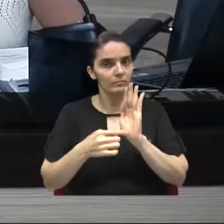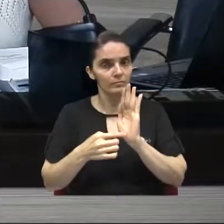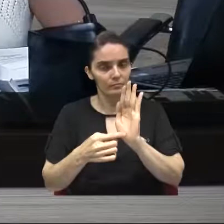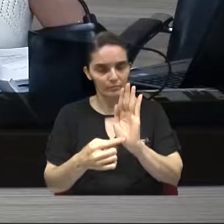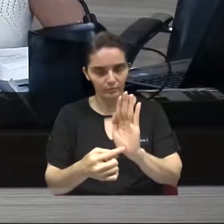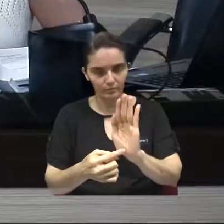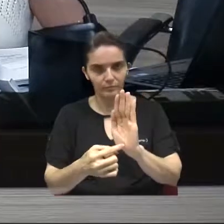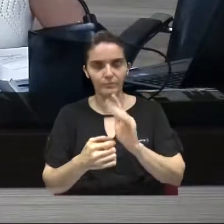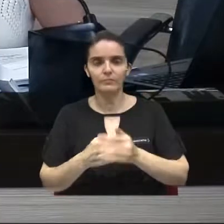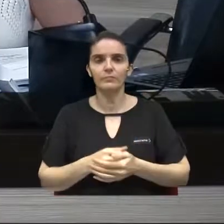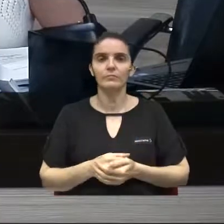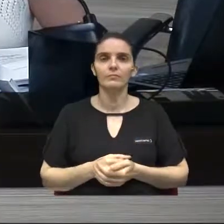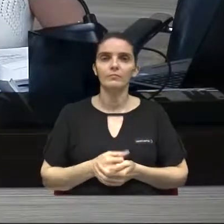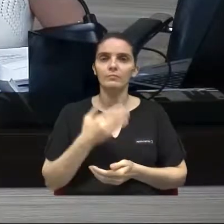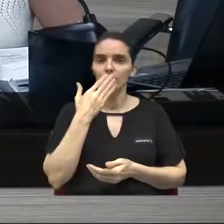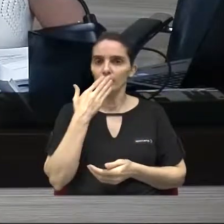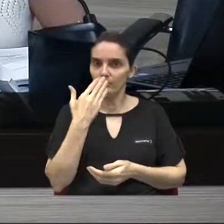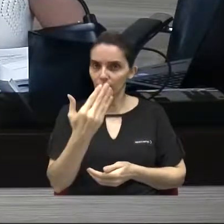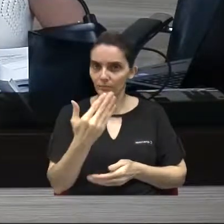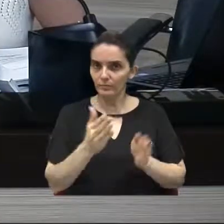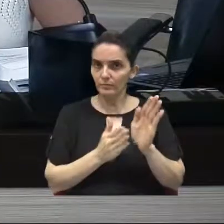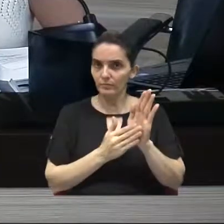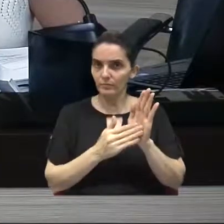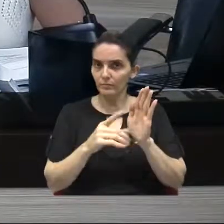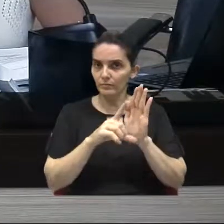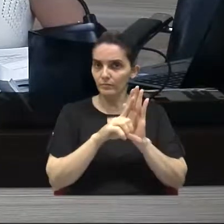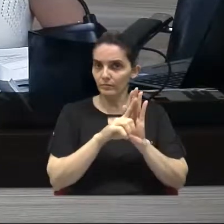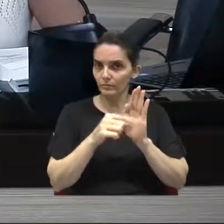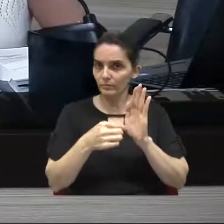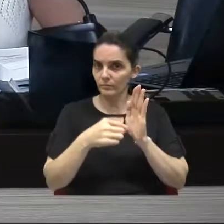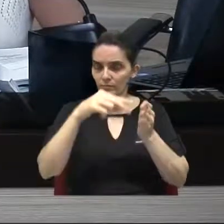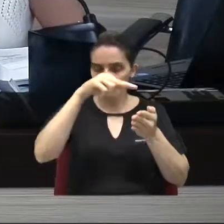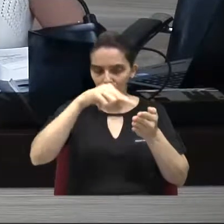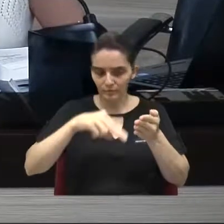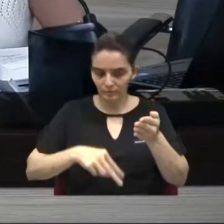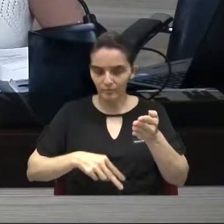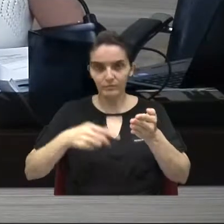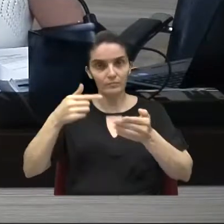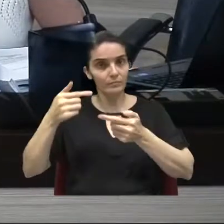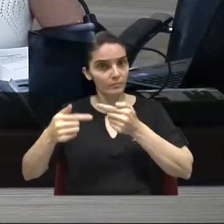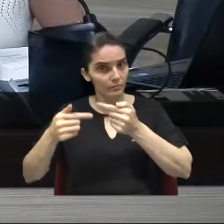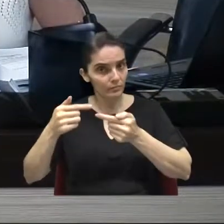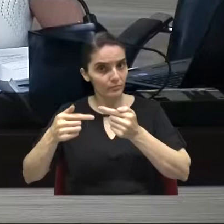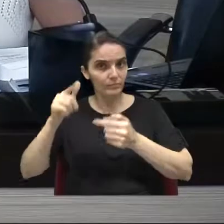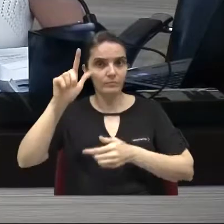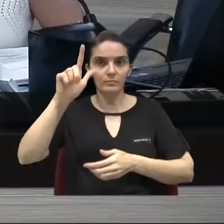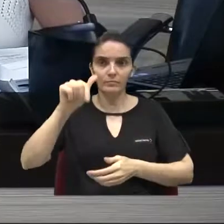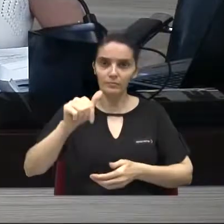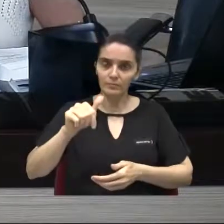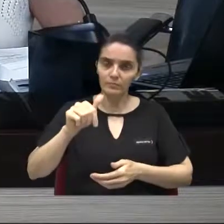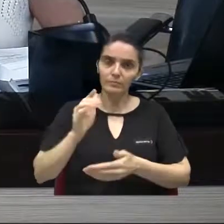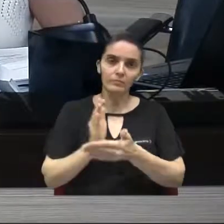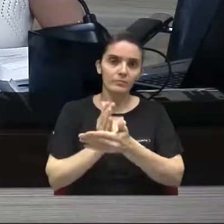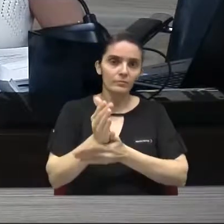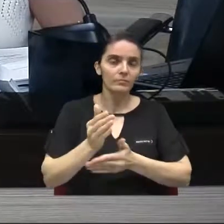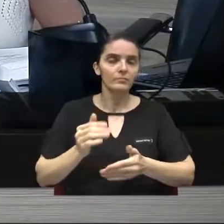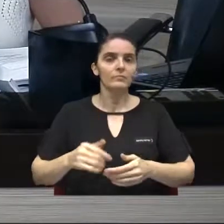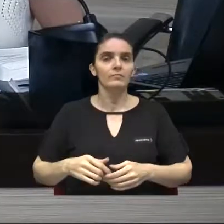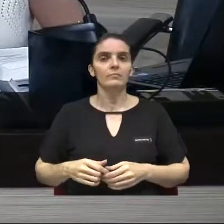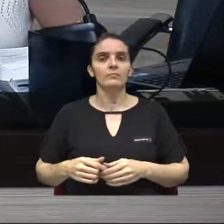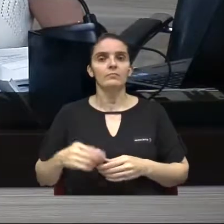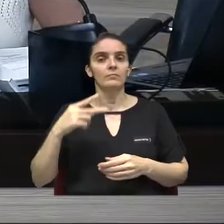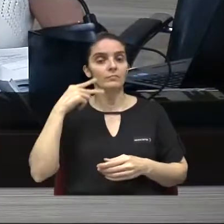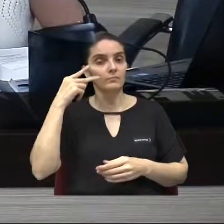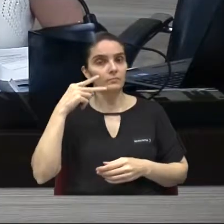ora apresentado. Solicitamos que a presente proposta de lei seja apreciada, discutida e, ao final, aprovada pelos